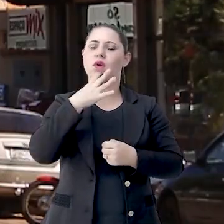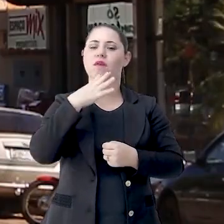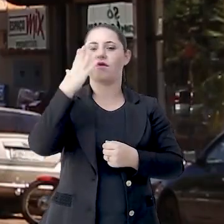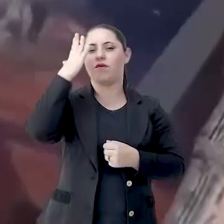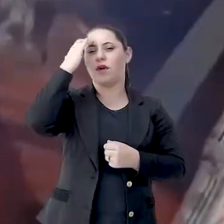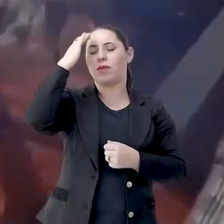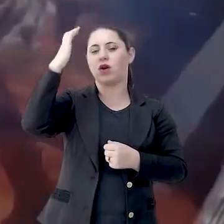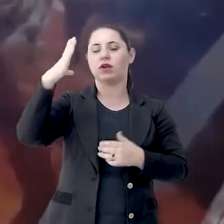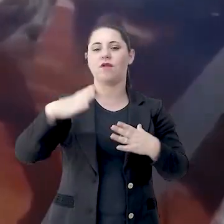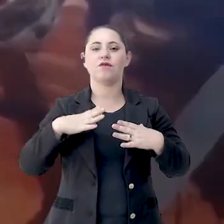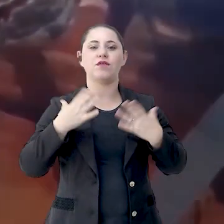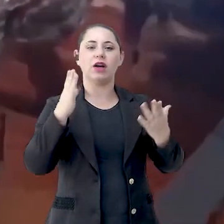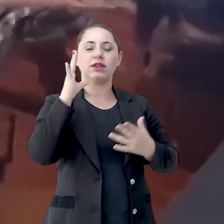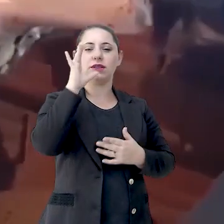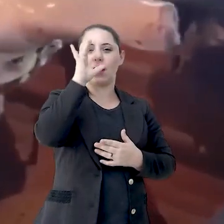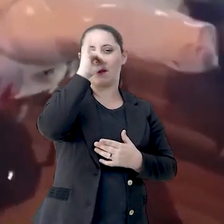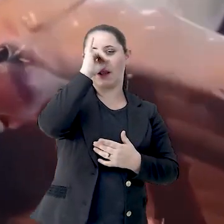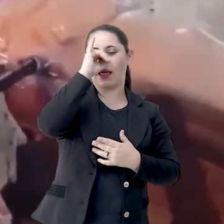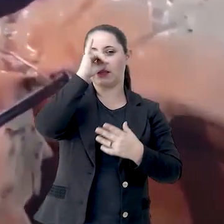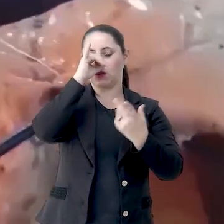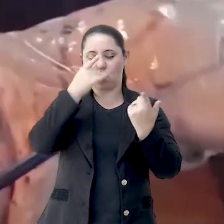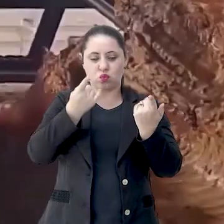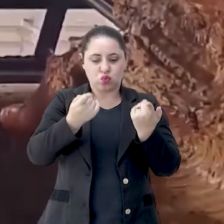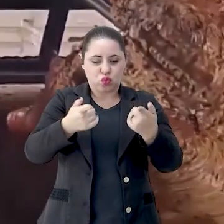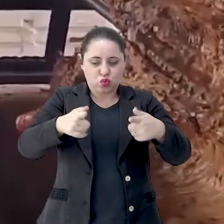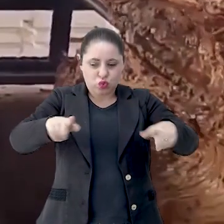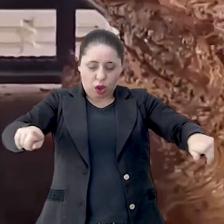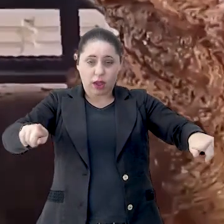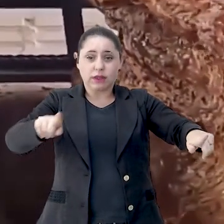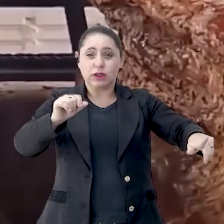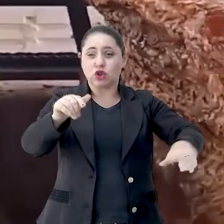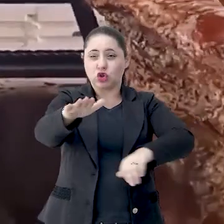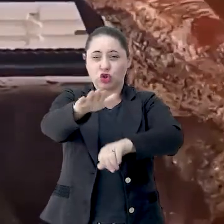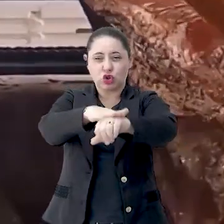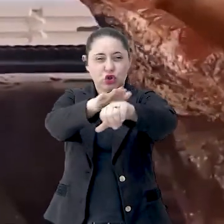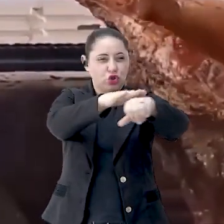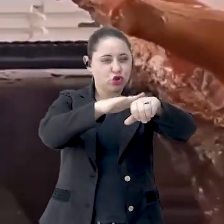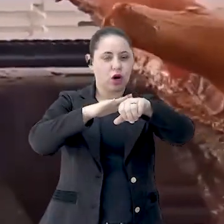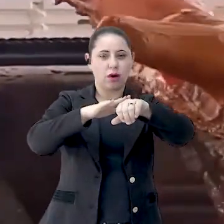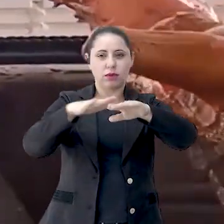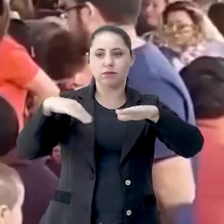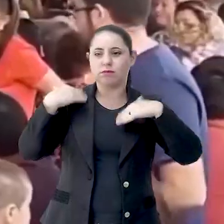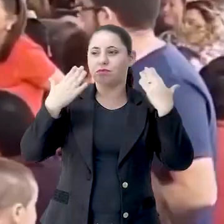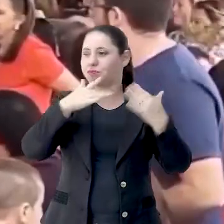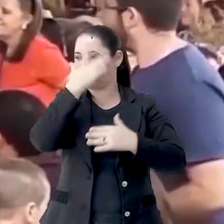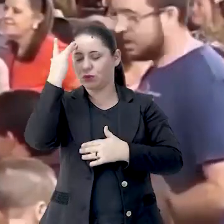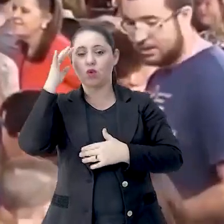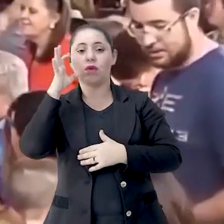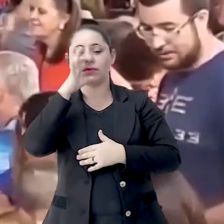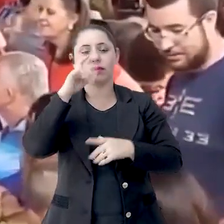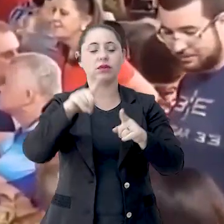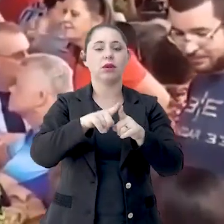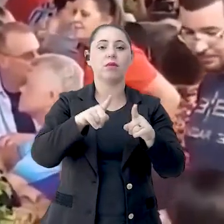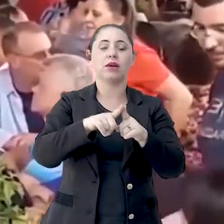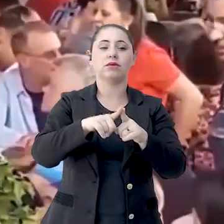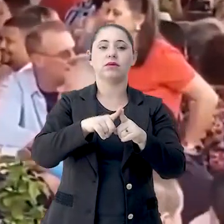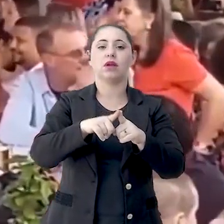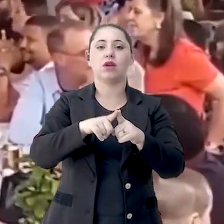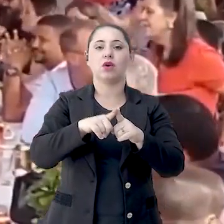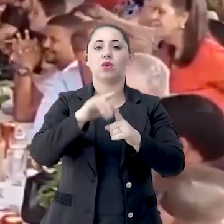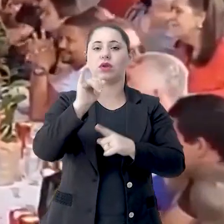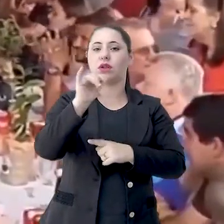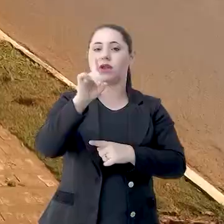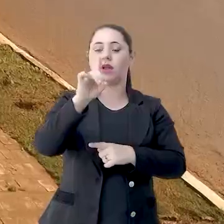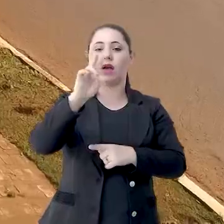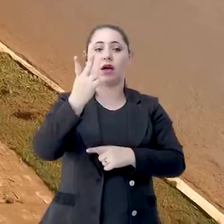54.543,27. A cidade é conhecida pela famosa Festa do Leitão do Rolete, que atrai bastante turistas e produtores rurais